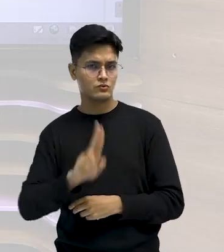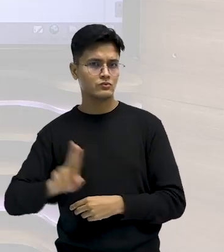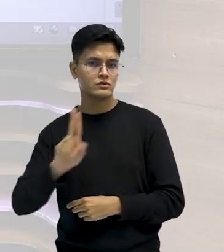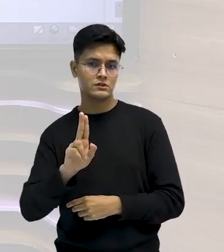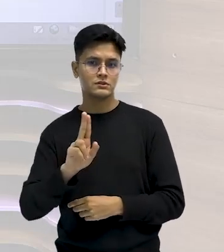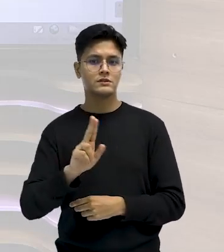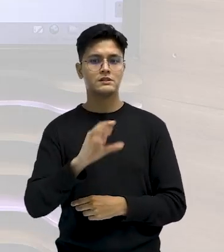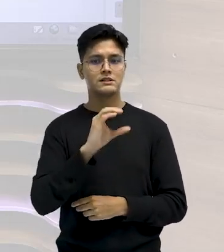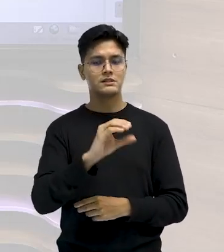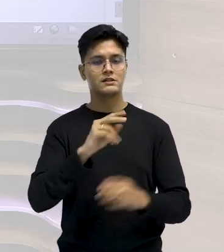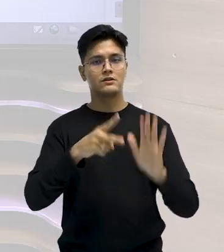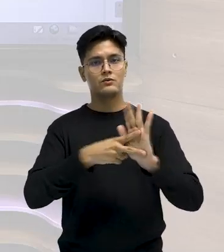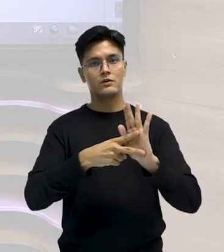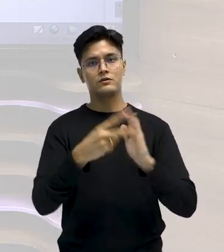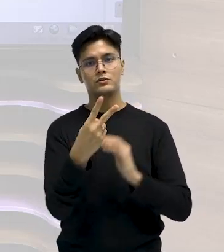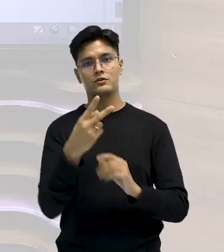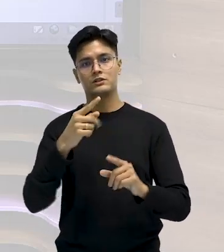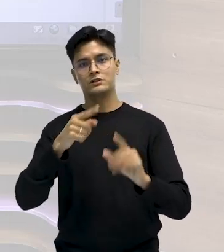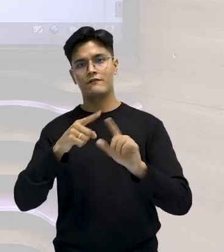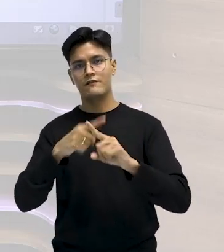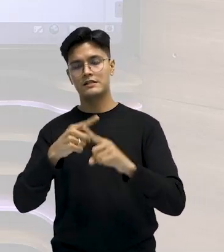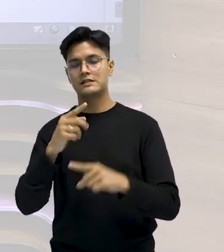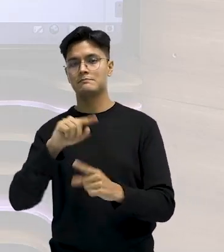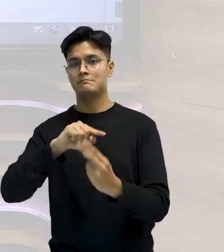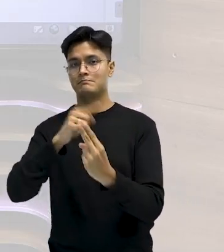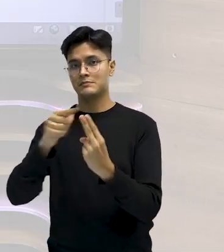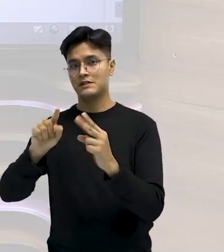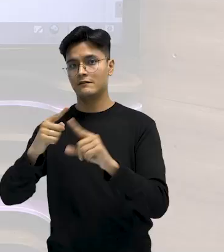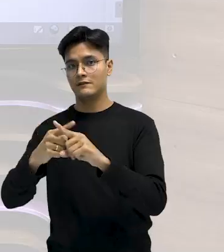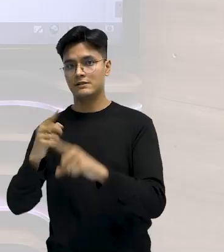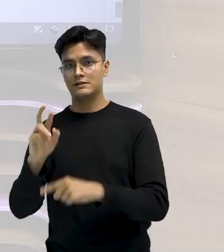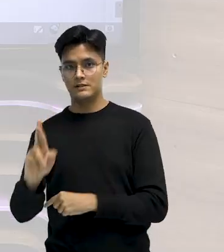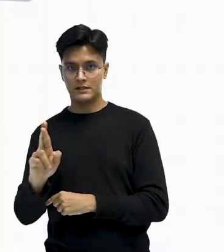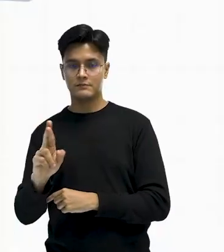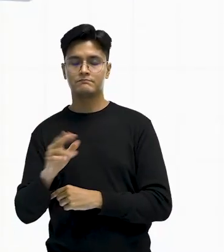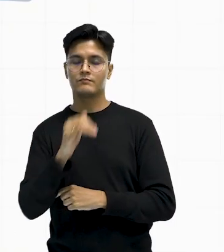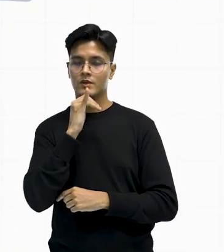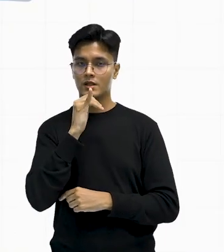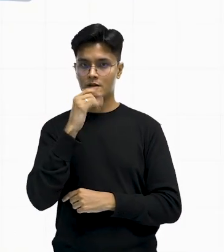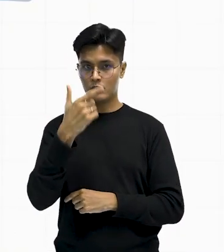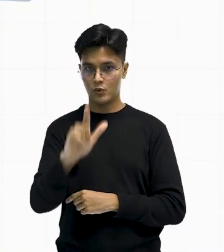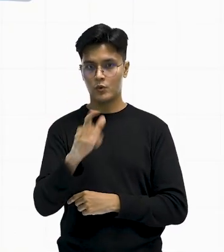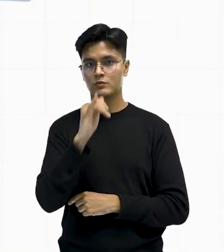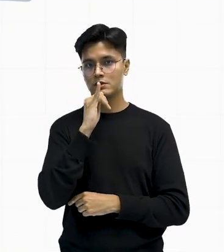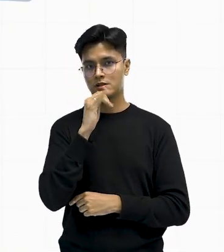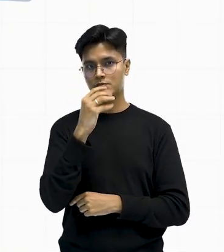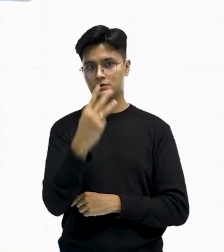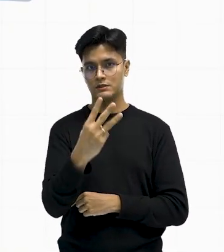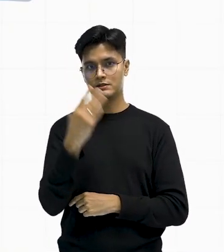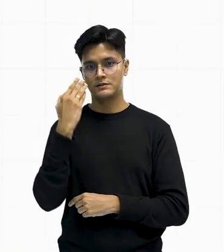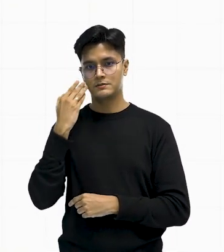igual a 2 vezes π vezes R. Ok? Vamos para mais um exemplo. Olha só comigo na tela, então.